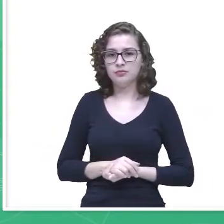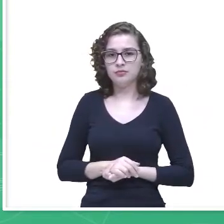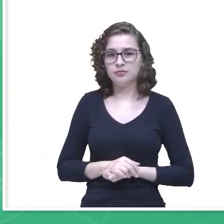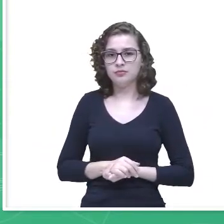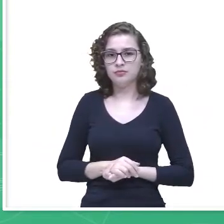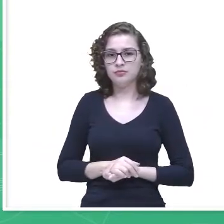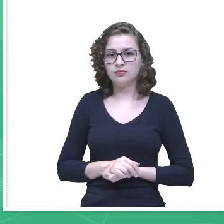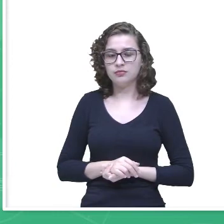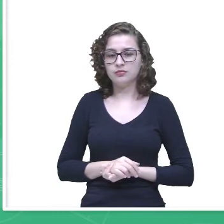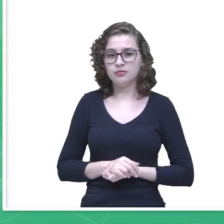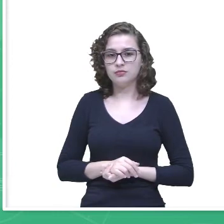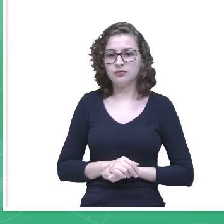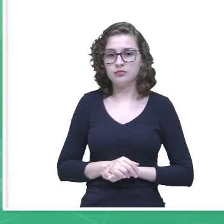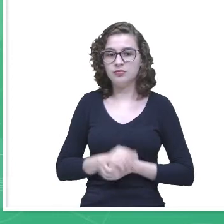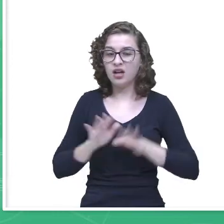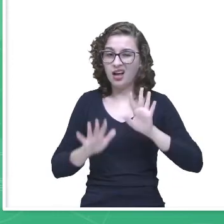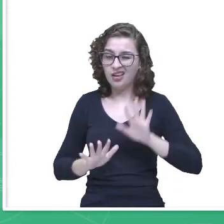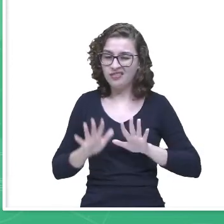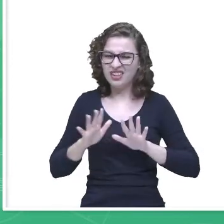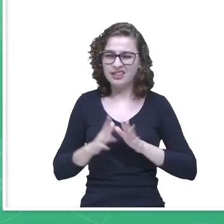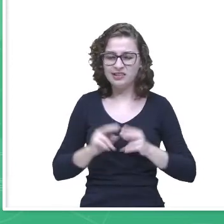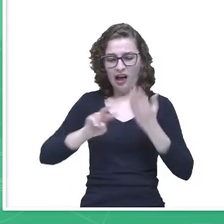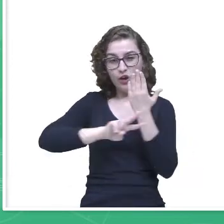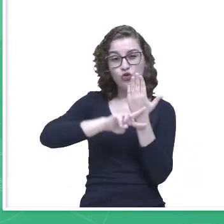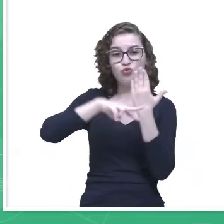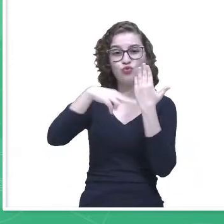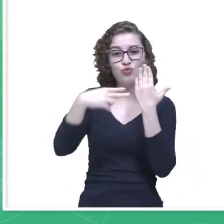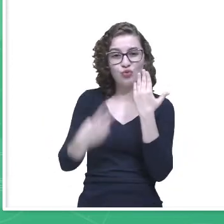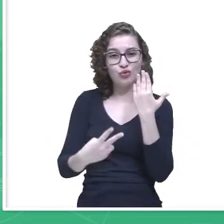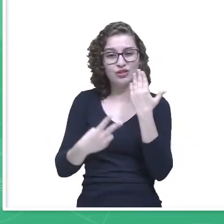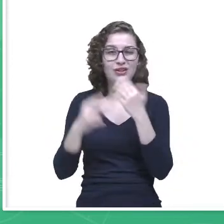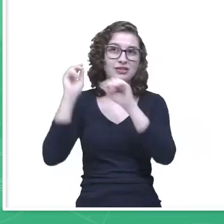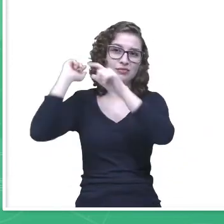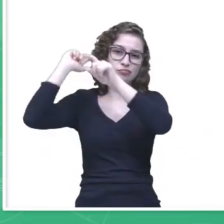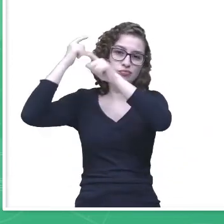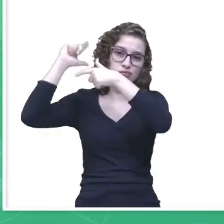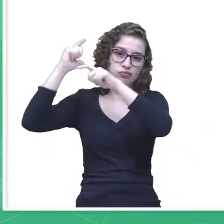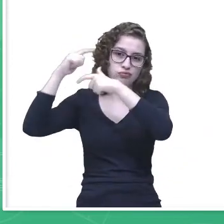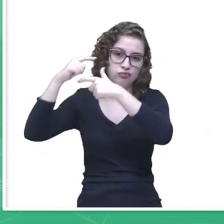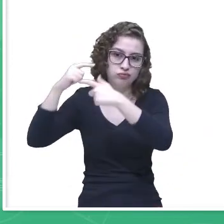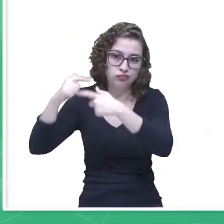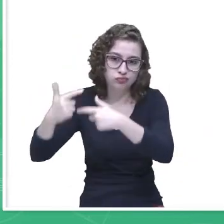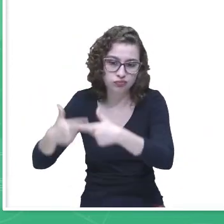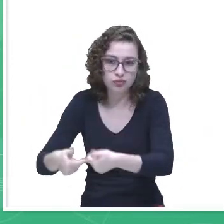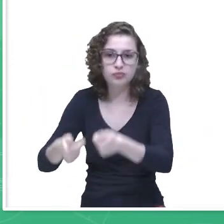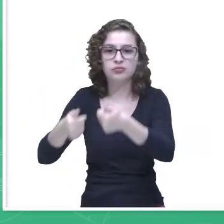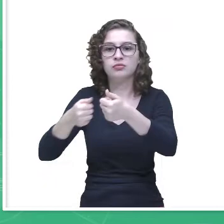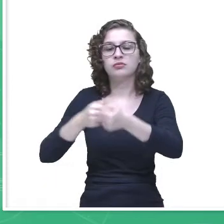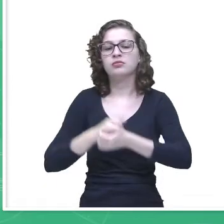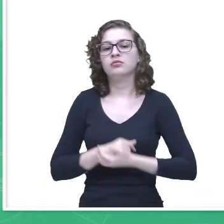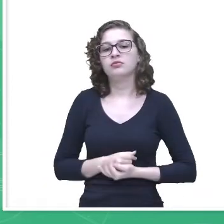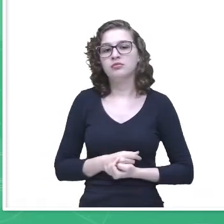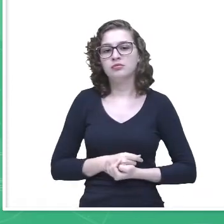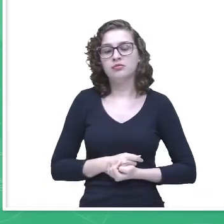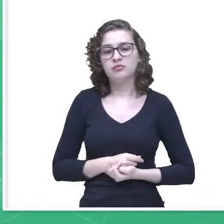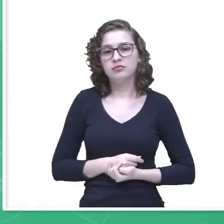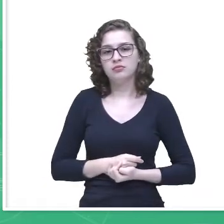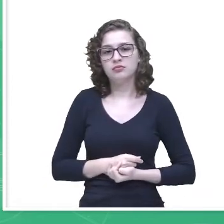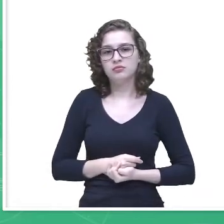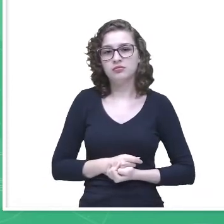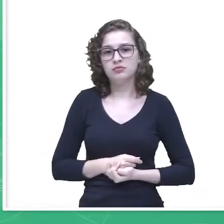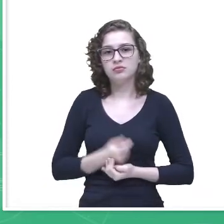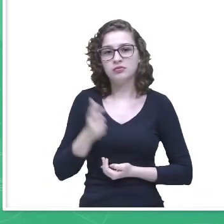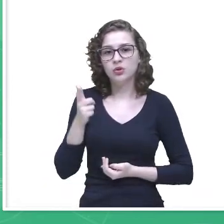inverteu. Normalmente as consequências afetam os descendentes, né? A prole do indivíduo. O outro tipo